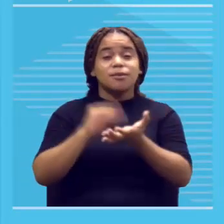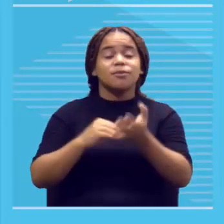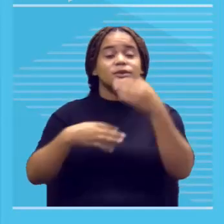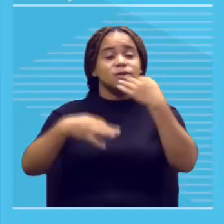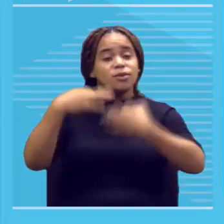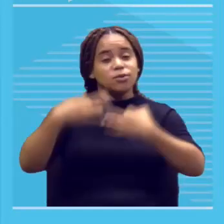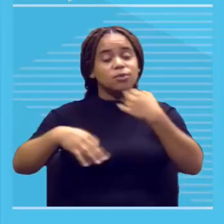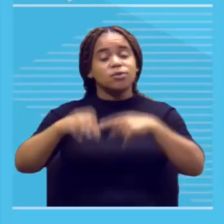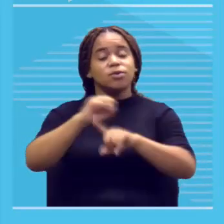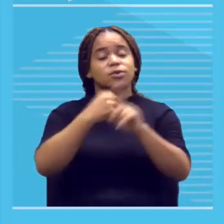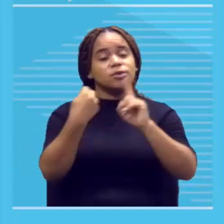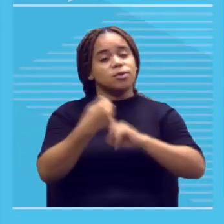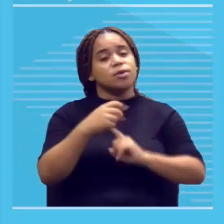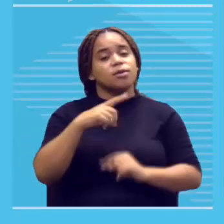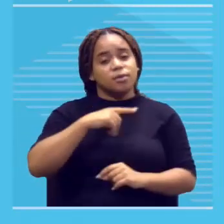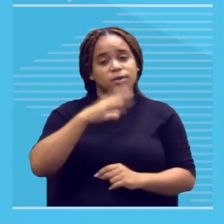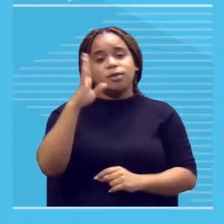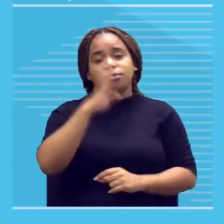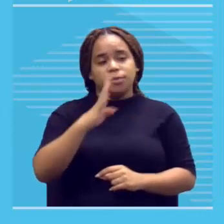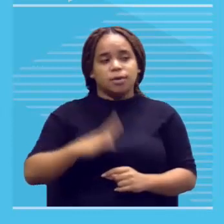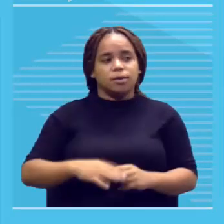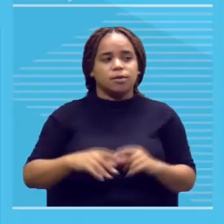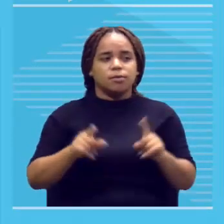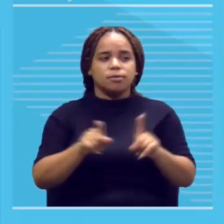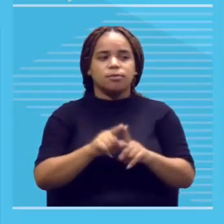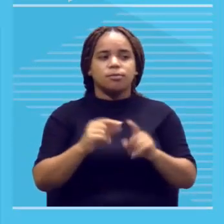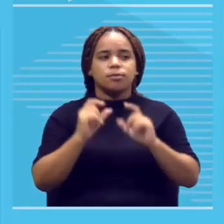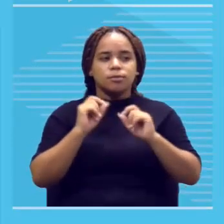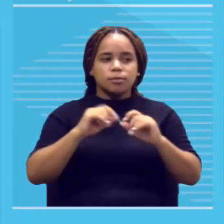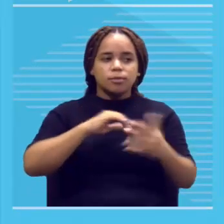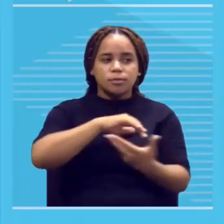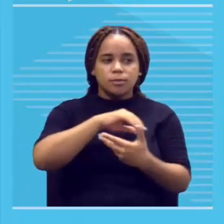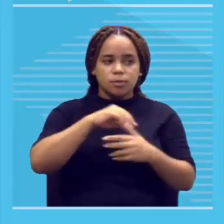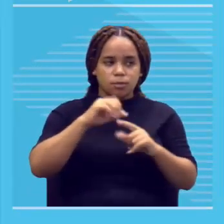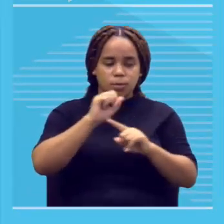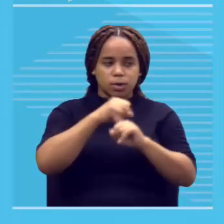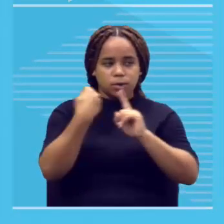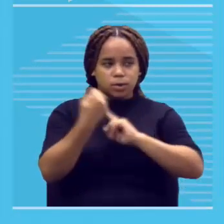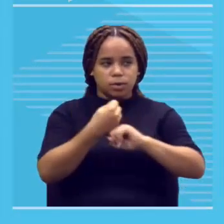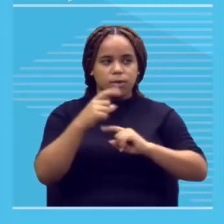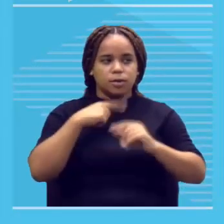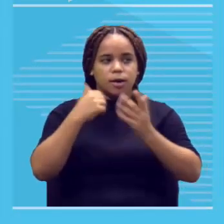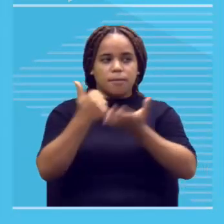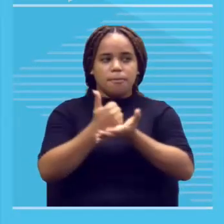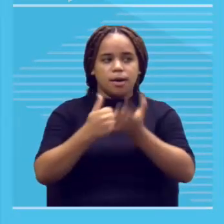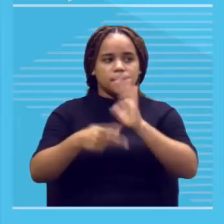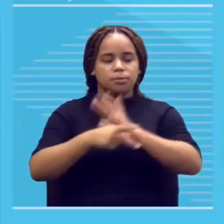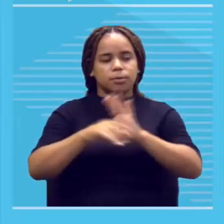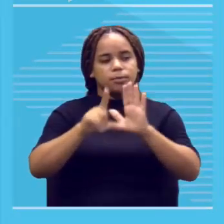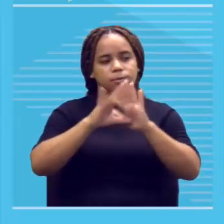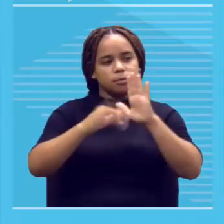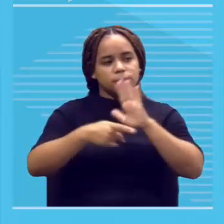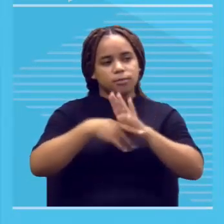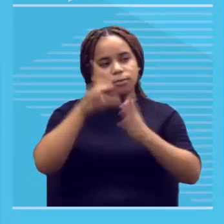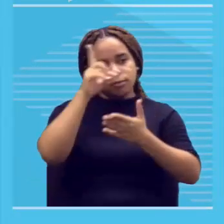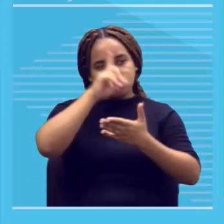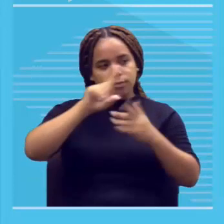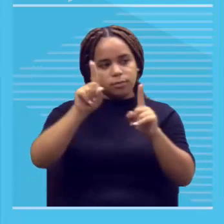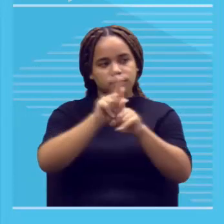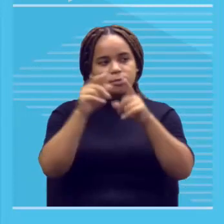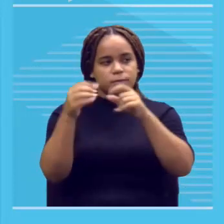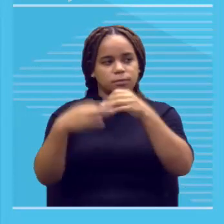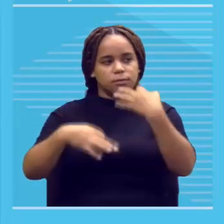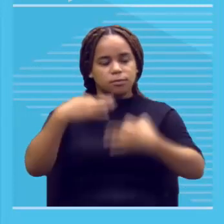sociais que é a nossa país uma sociedade se baseia na lei de Deus e na